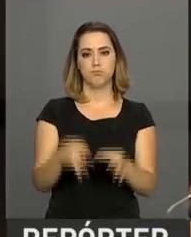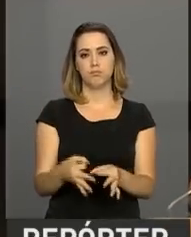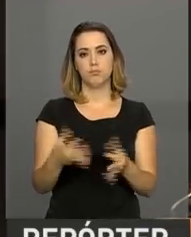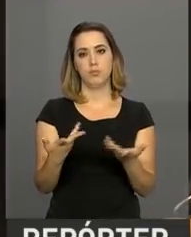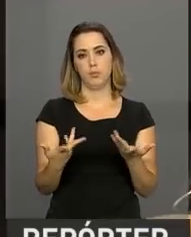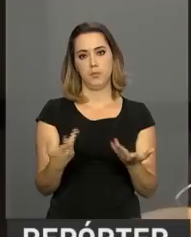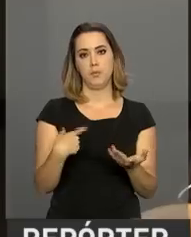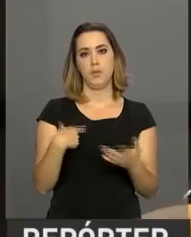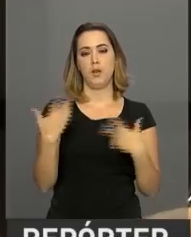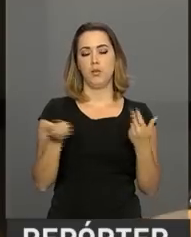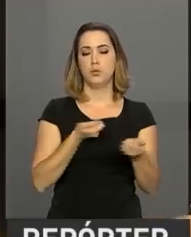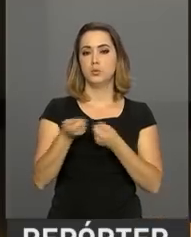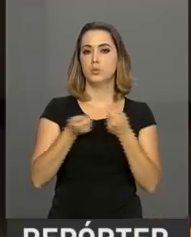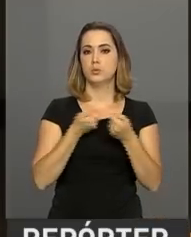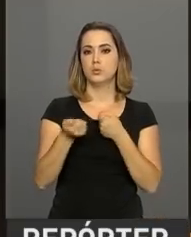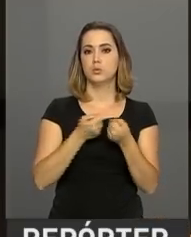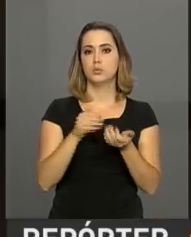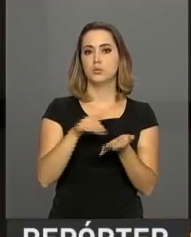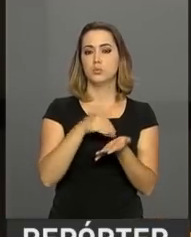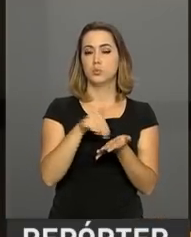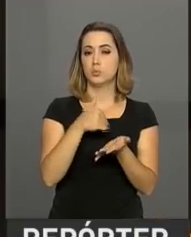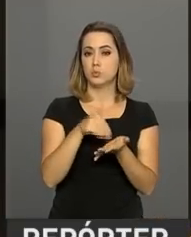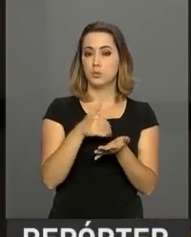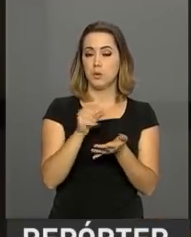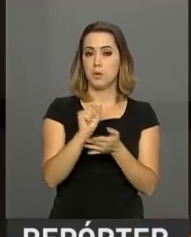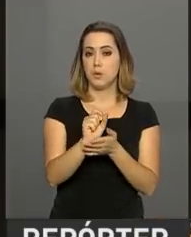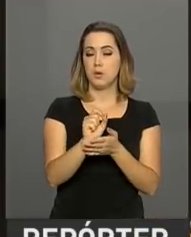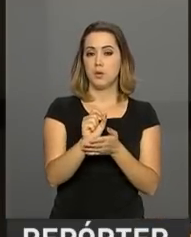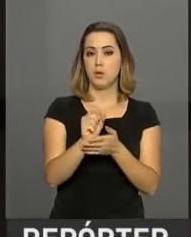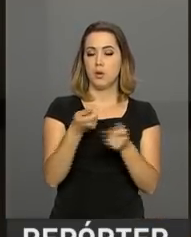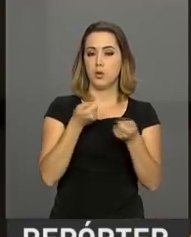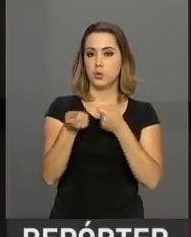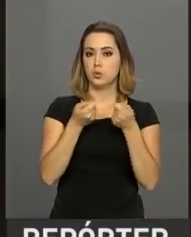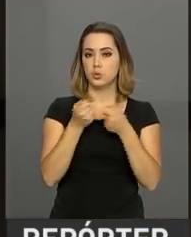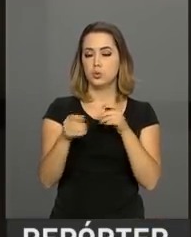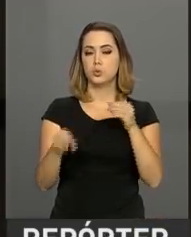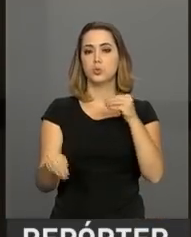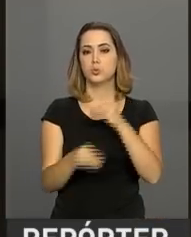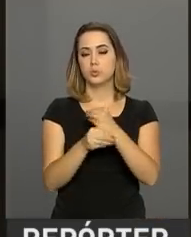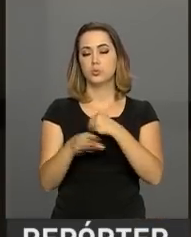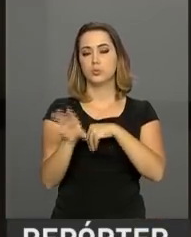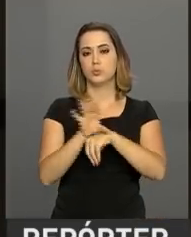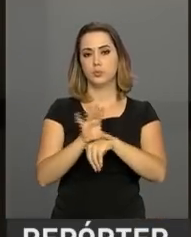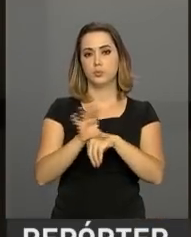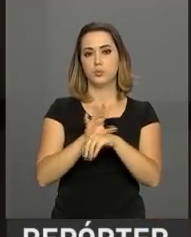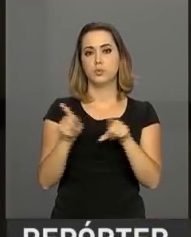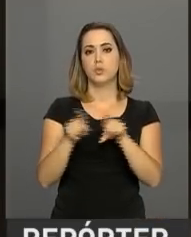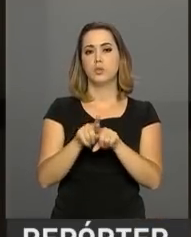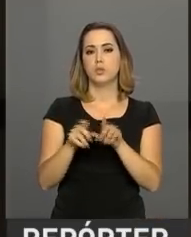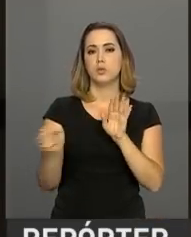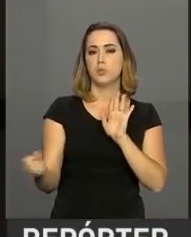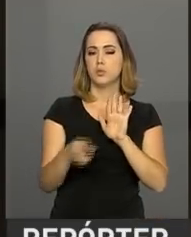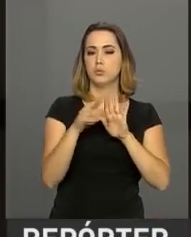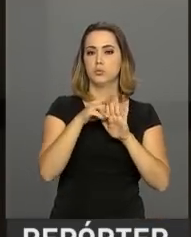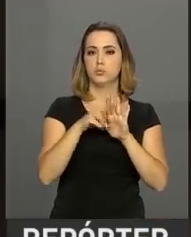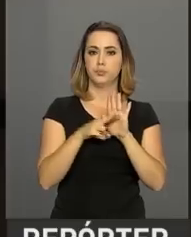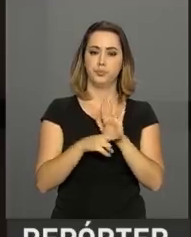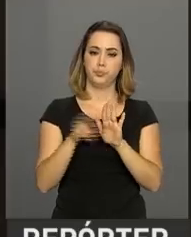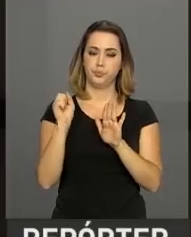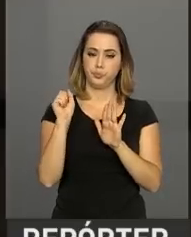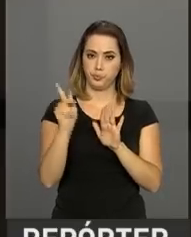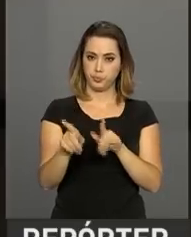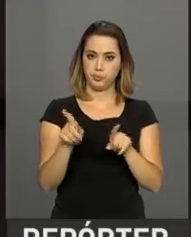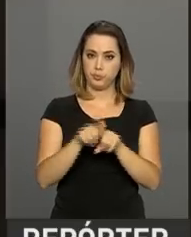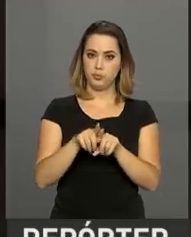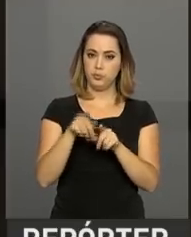fazendo ajustes estruturais no país, quer dizer, tanto a PEC de controle do gasto como a reforma de Previdência são ajustes estruturais,